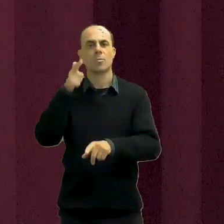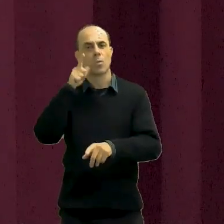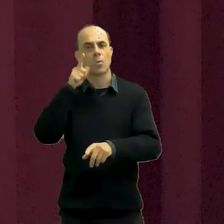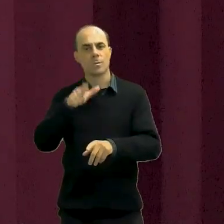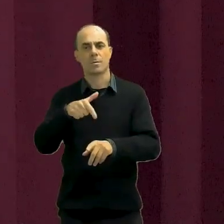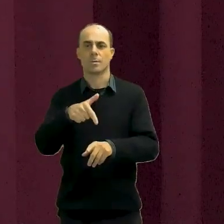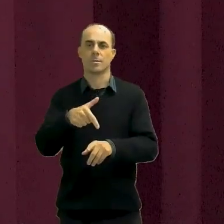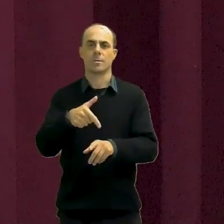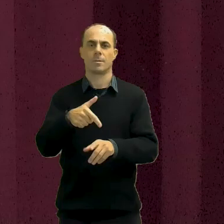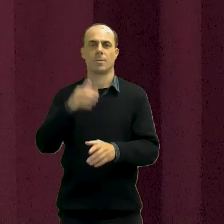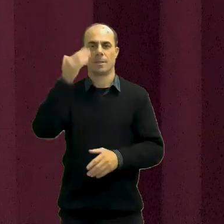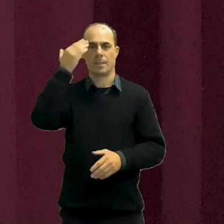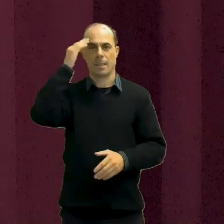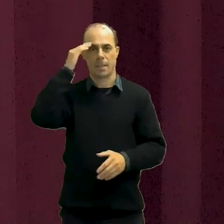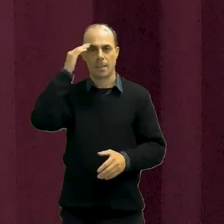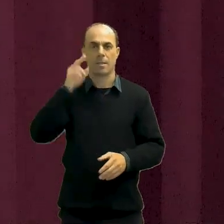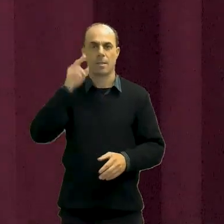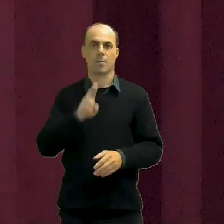efetivamente